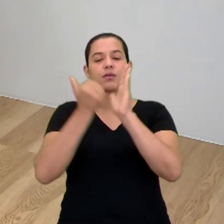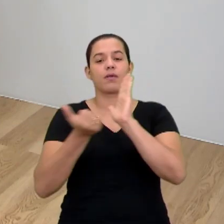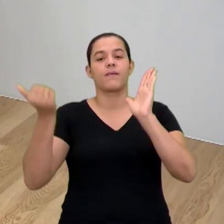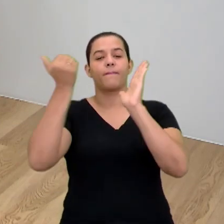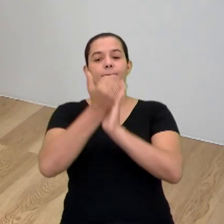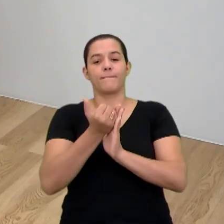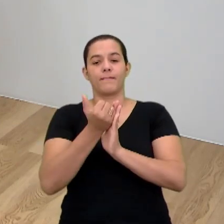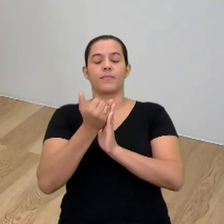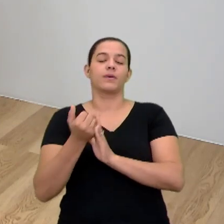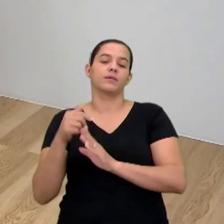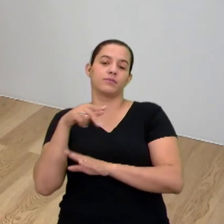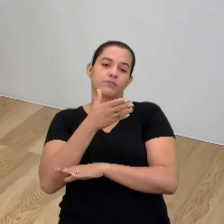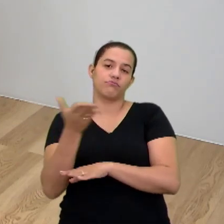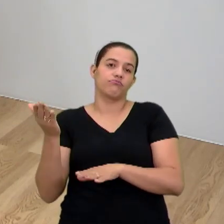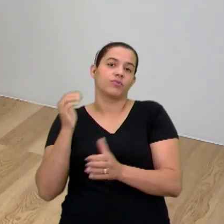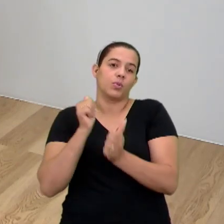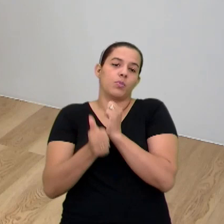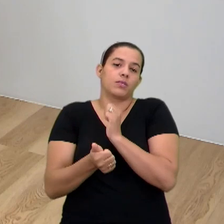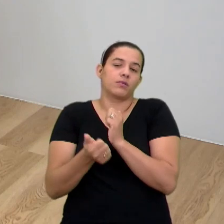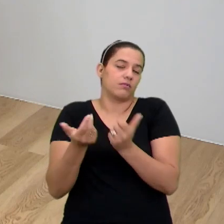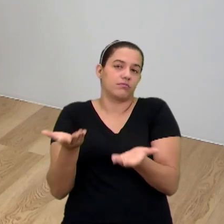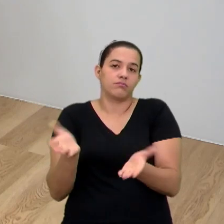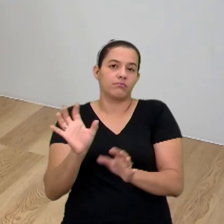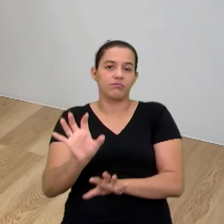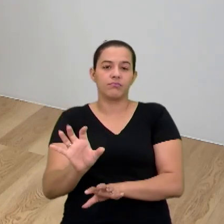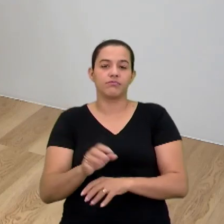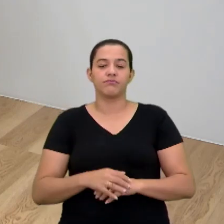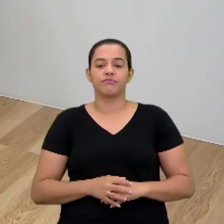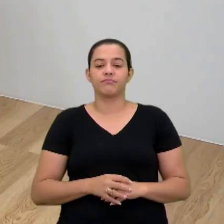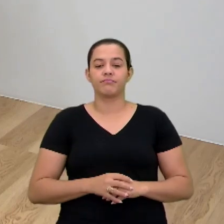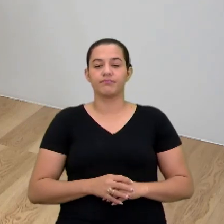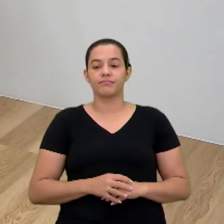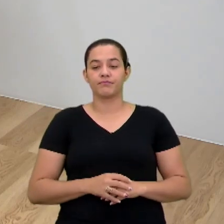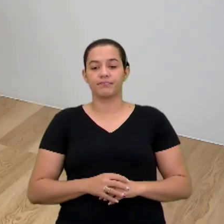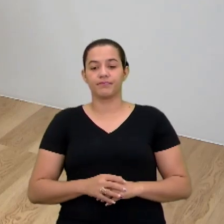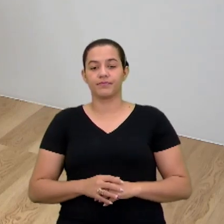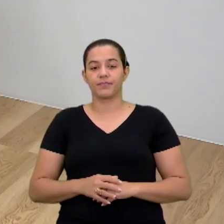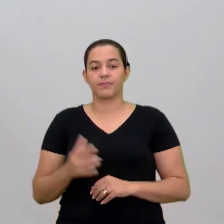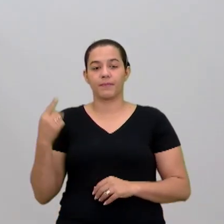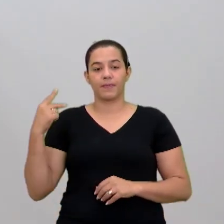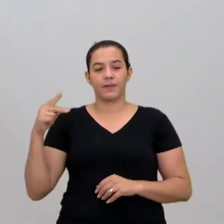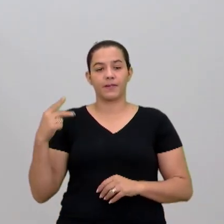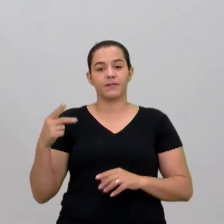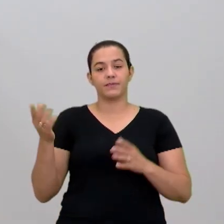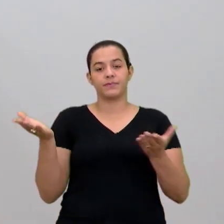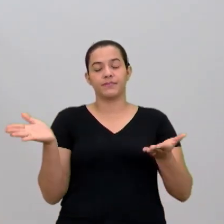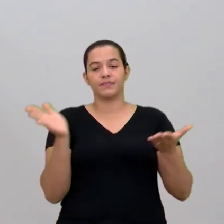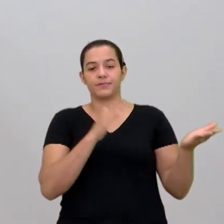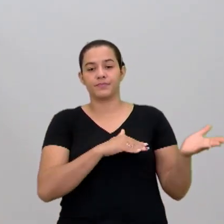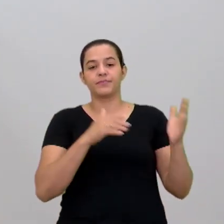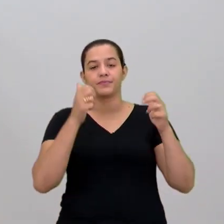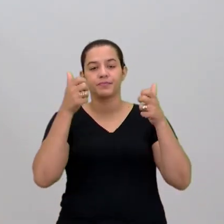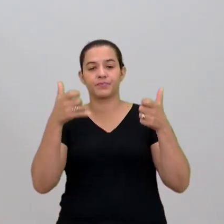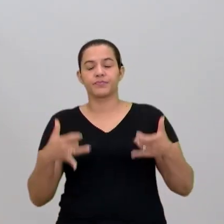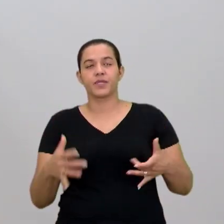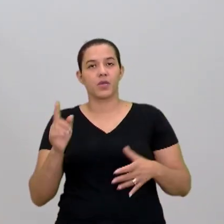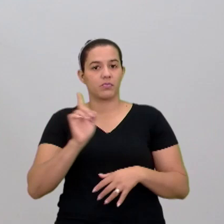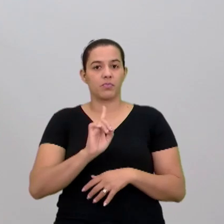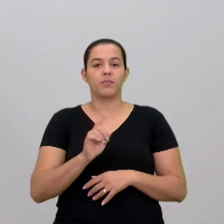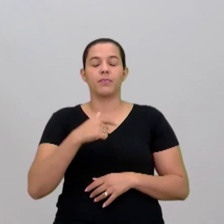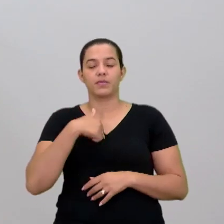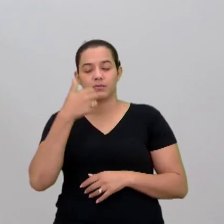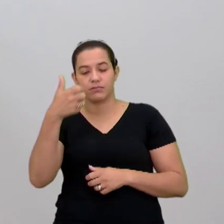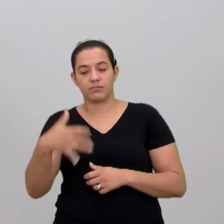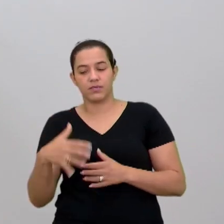seu contexto como atleta mesmo, né? E tem uma coisa que é importante observar, Mara, que não está nessa matéria que eu trouxe hoje, mas que eu estava lendo